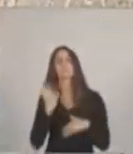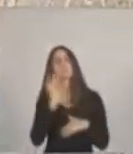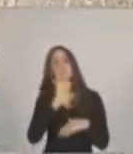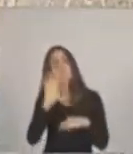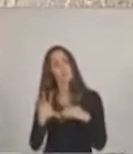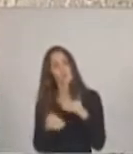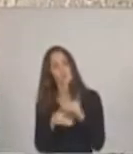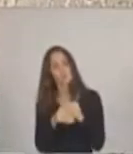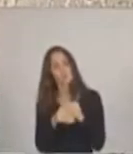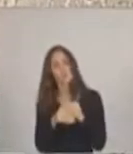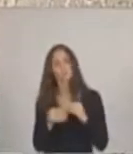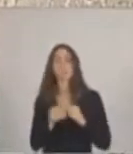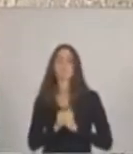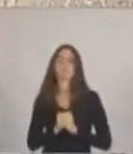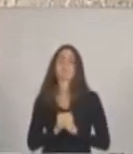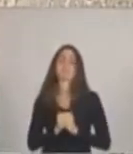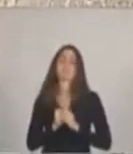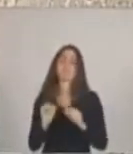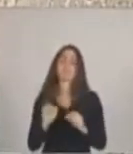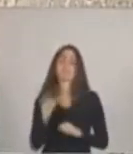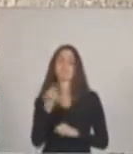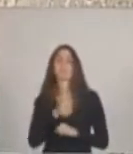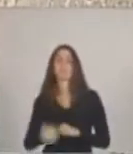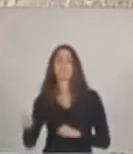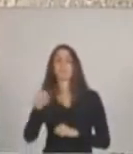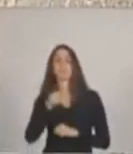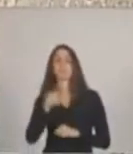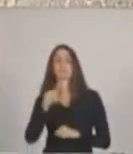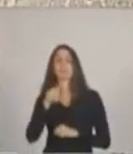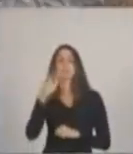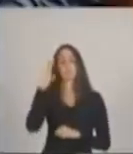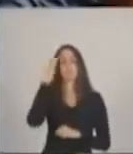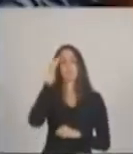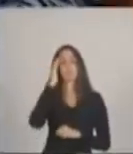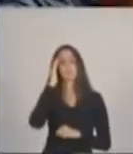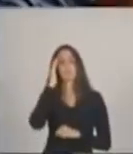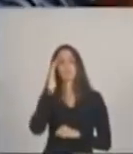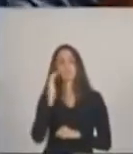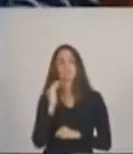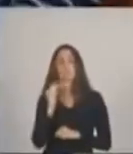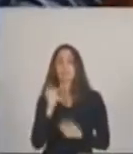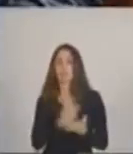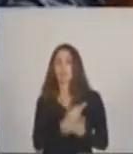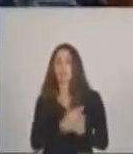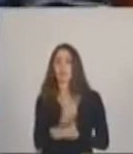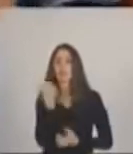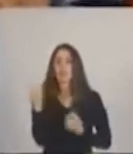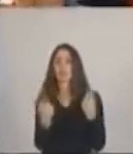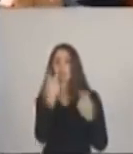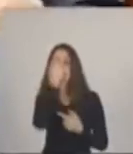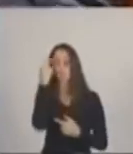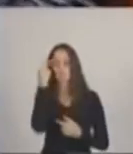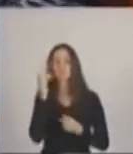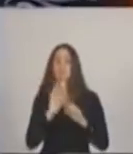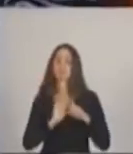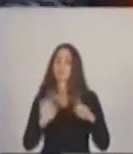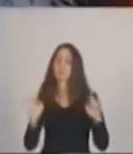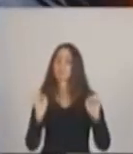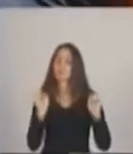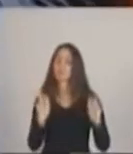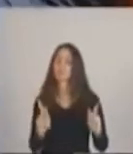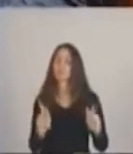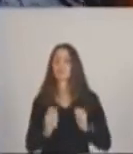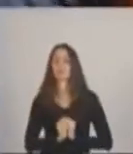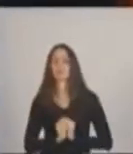para corroborar, então, já que há um entendimento assim, até equivocado de algumas pessoas, mas tudo bem, não